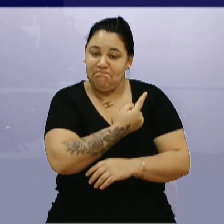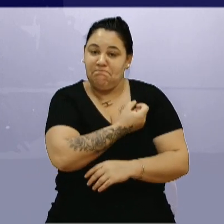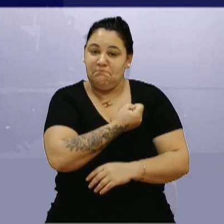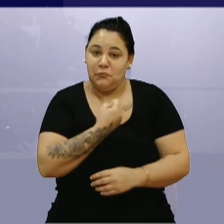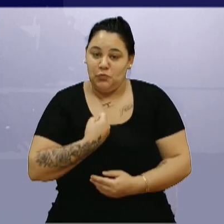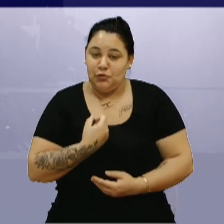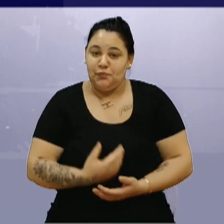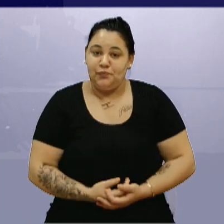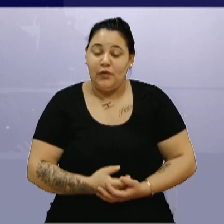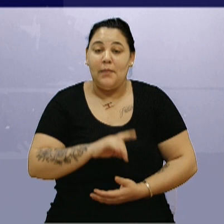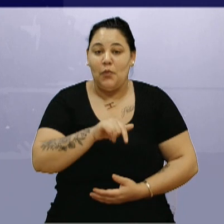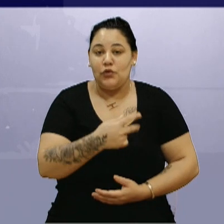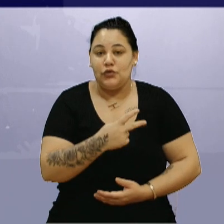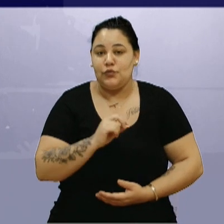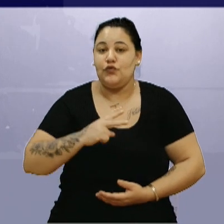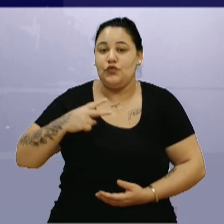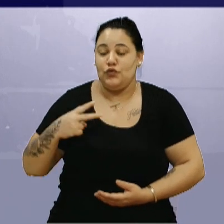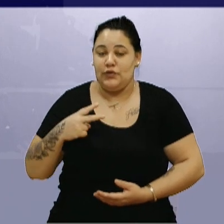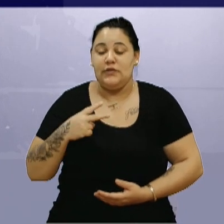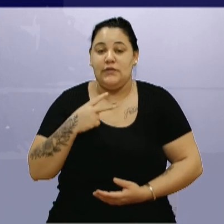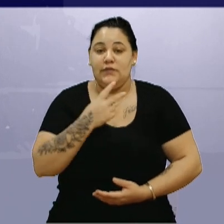26,96%. 2022,